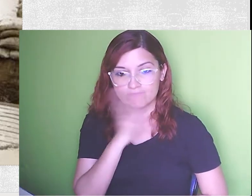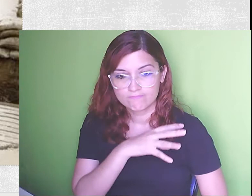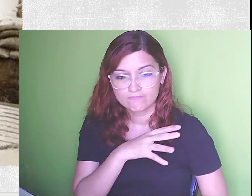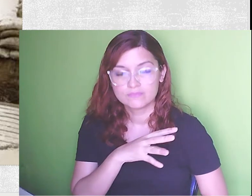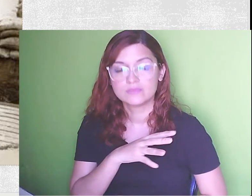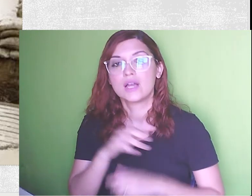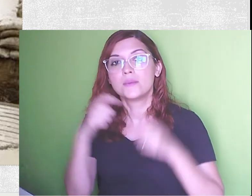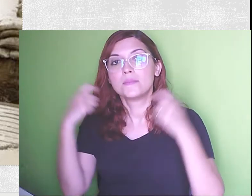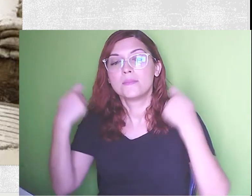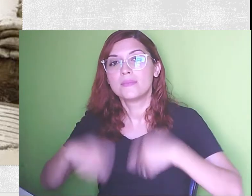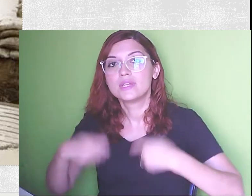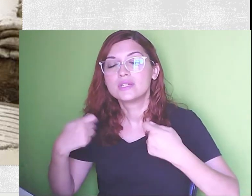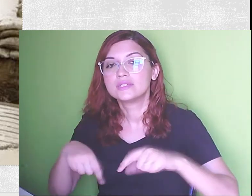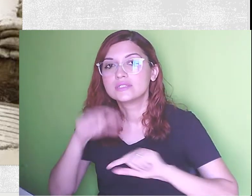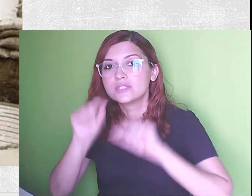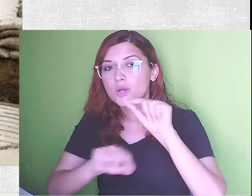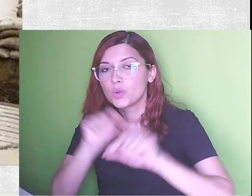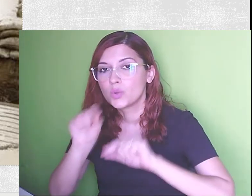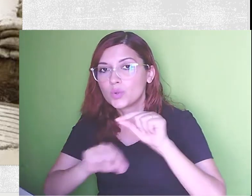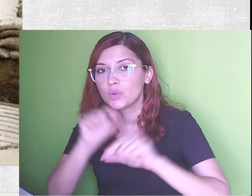Então, Marechal Deodoro renunciou